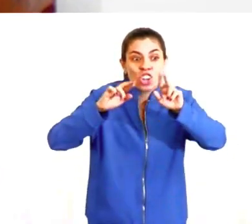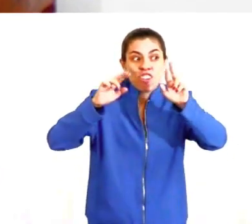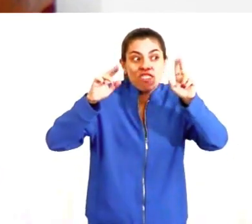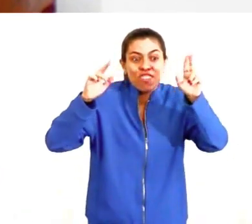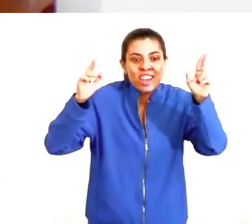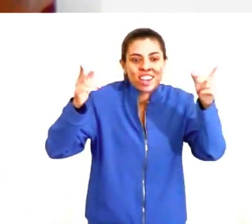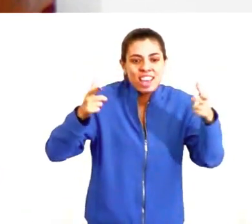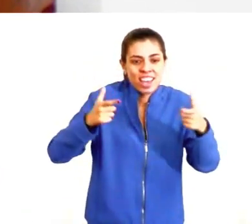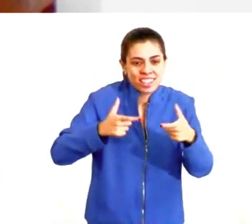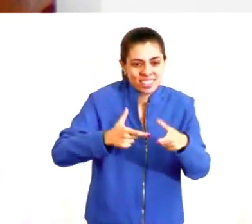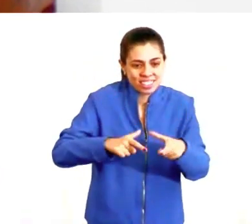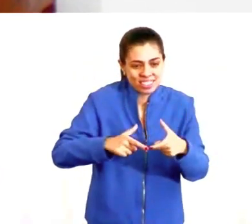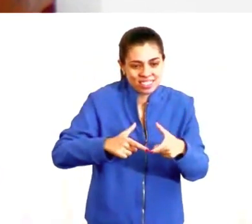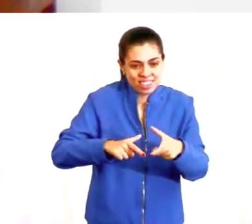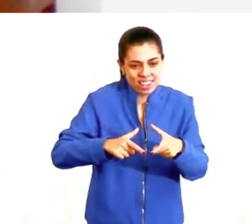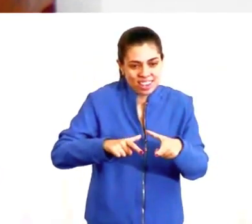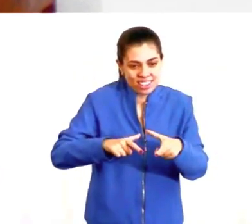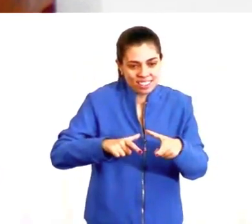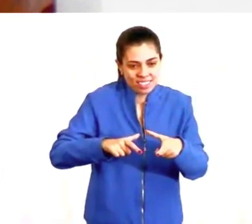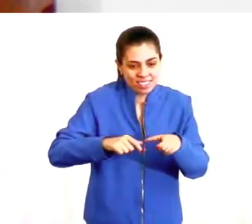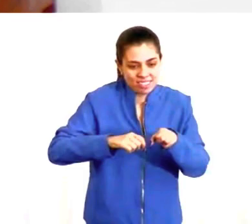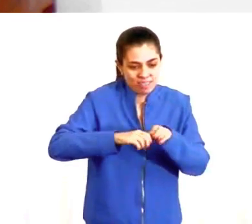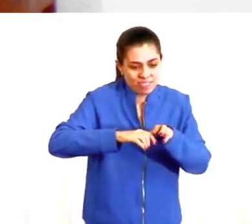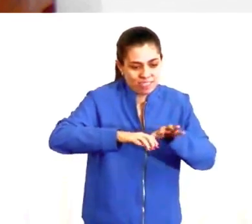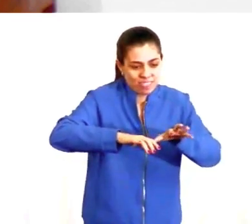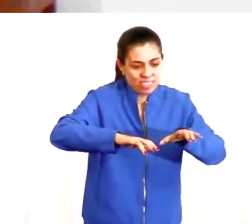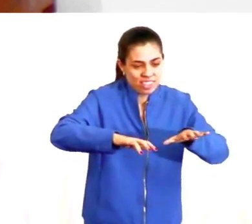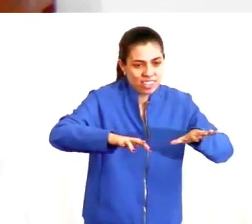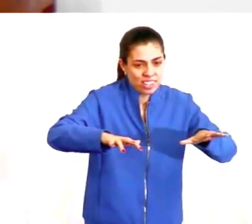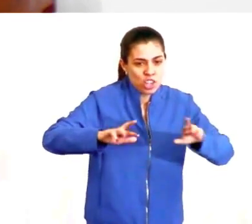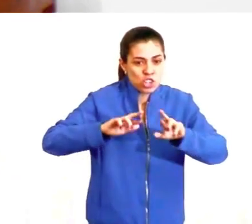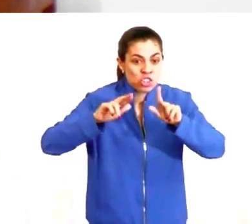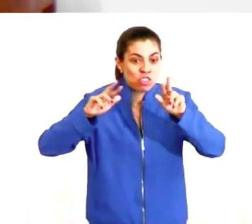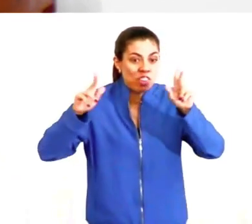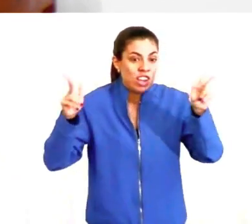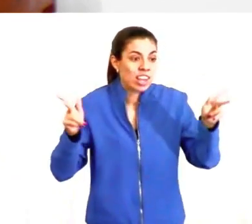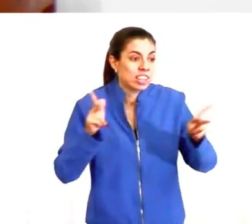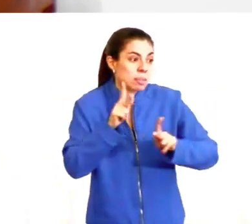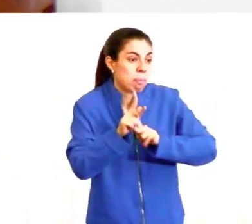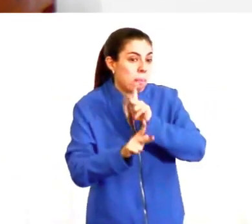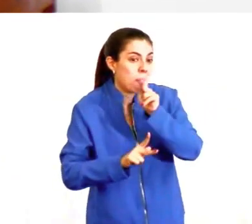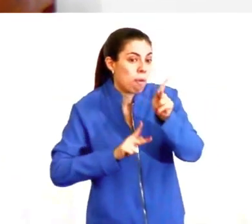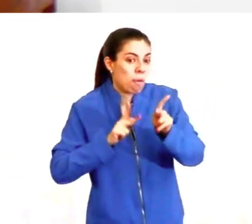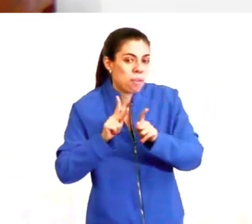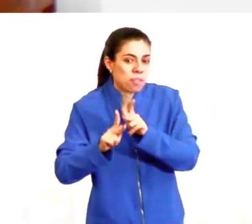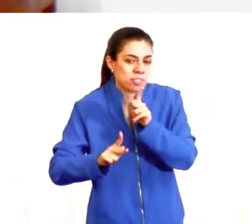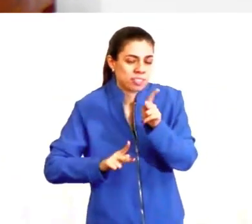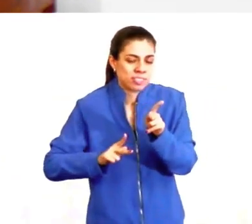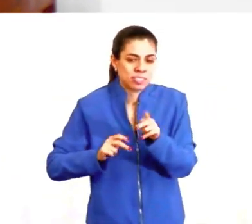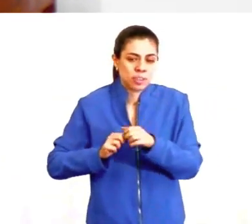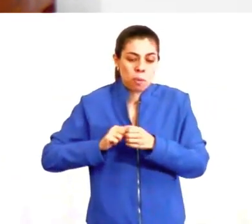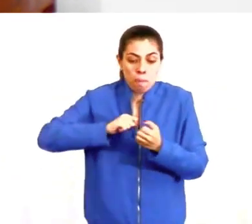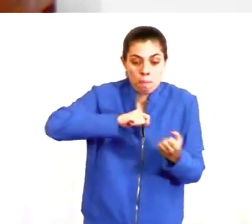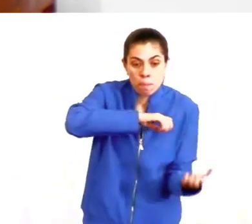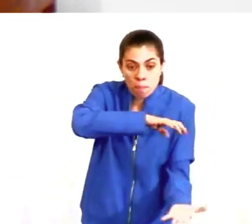dos gentios, para fora dos muros, para o